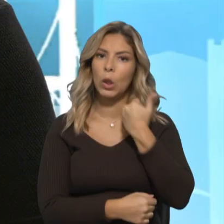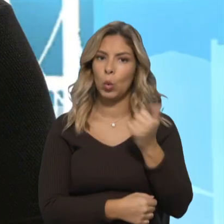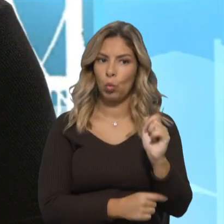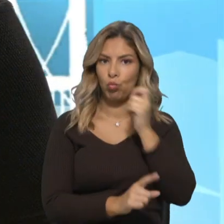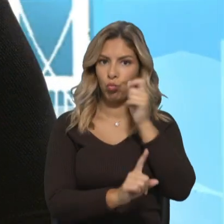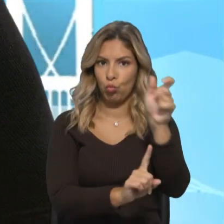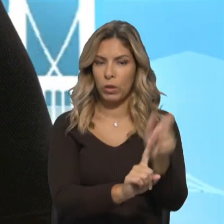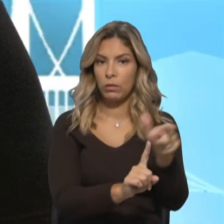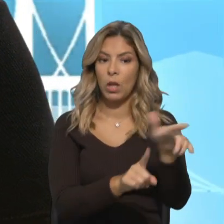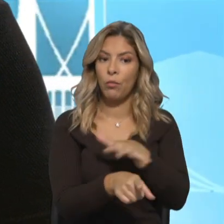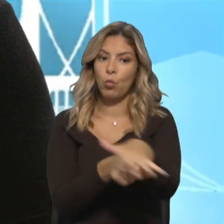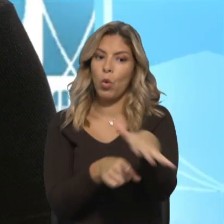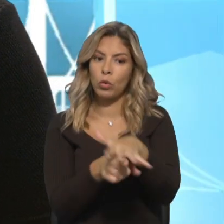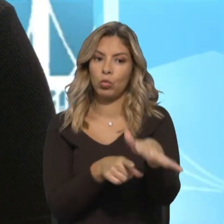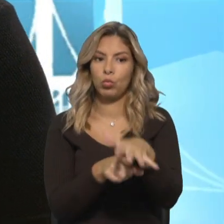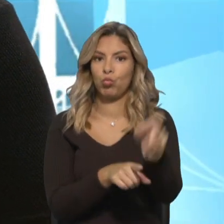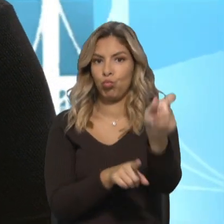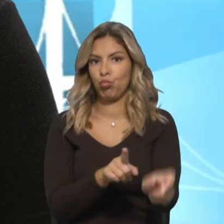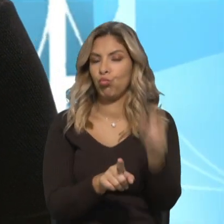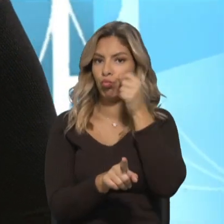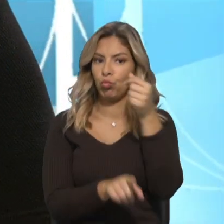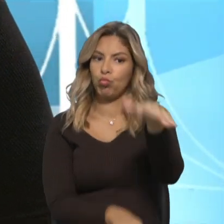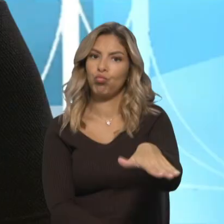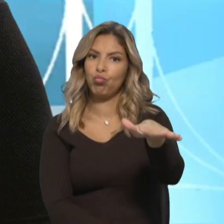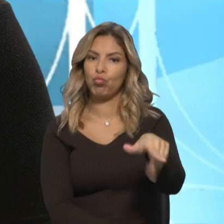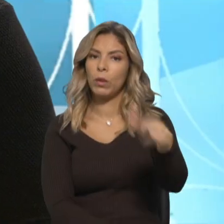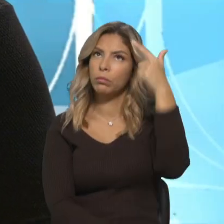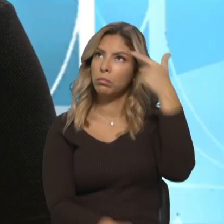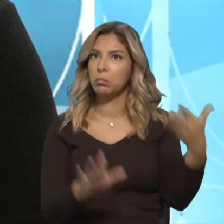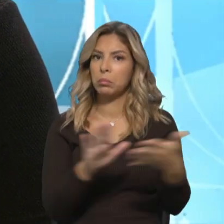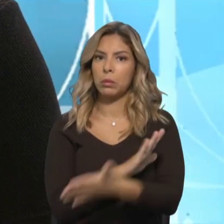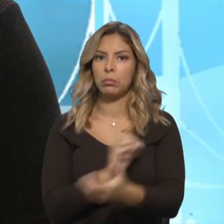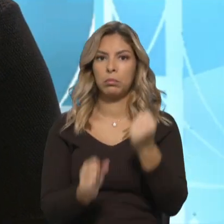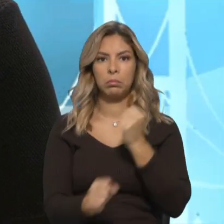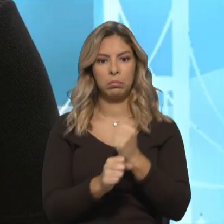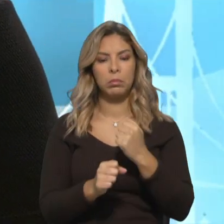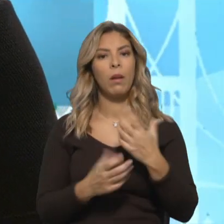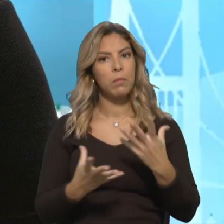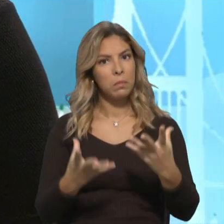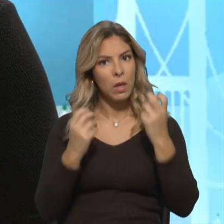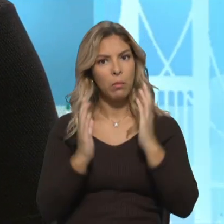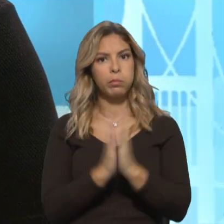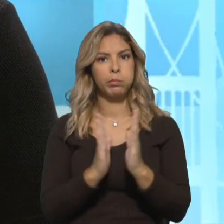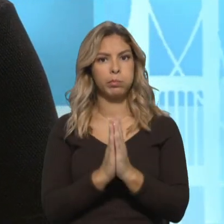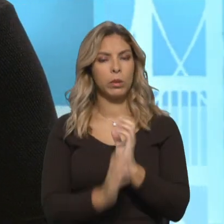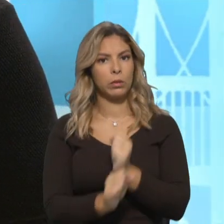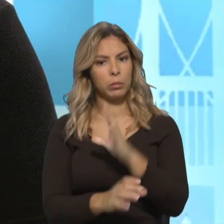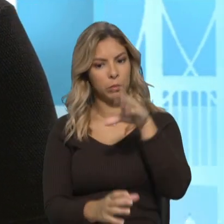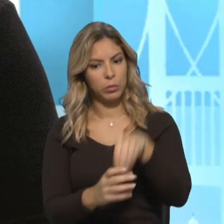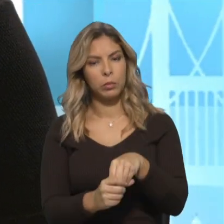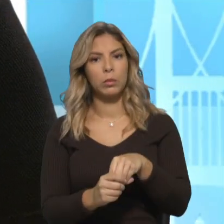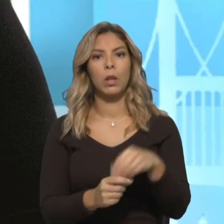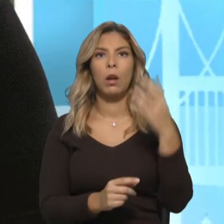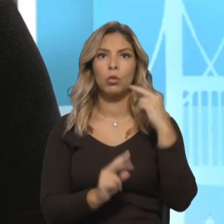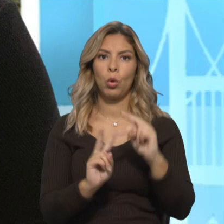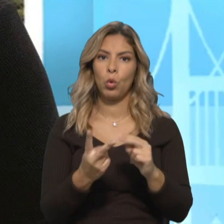vida do jovem Alamano, que desde pequeno decidiu entrar no seminário, mas também na sua terra havia outros dois santos, Domingos Sábios e